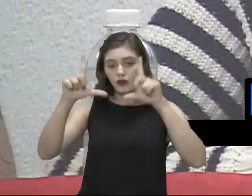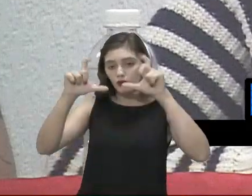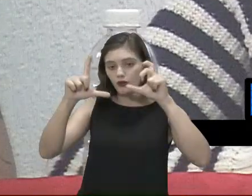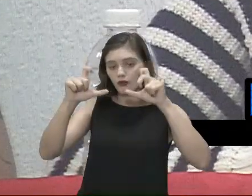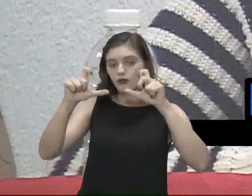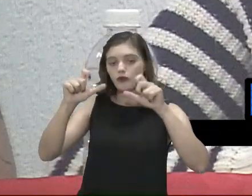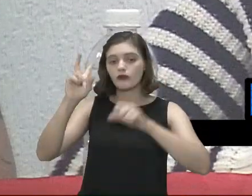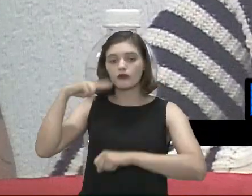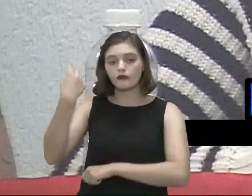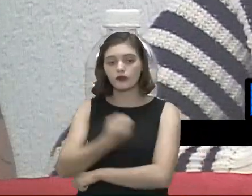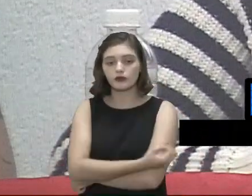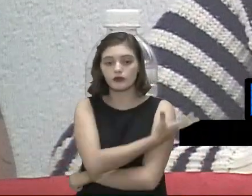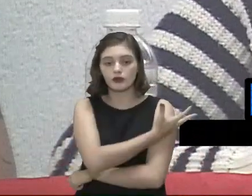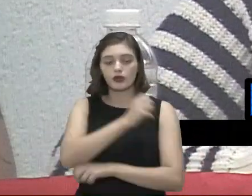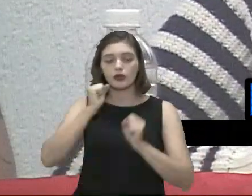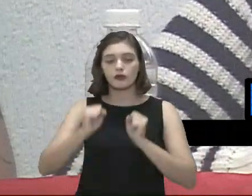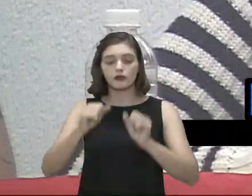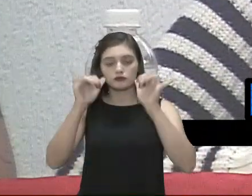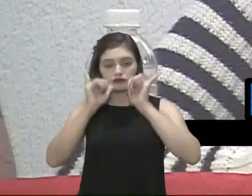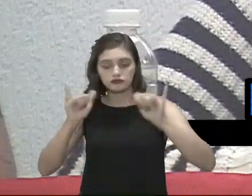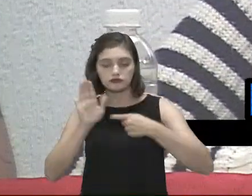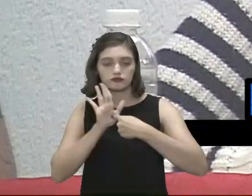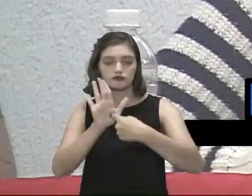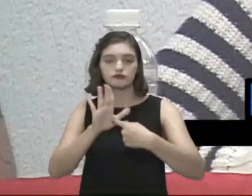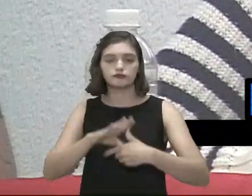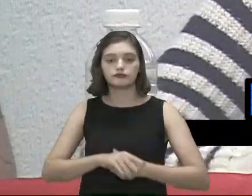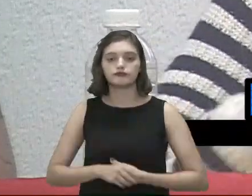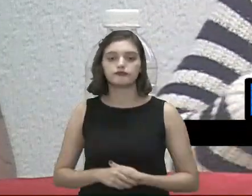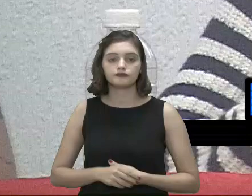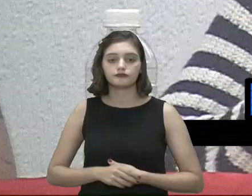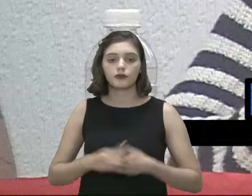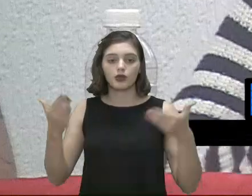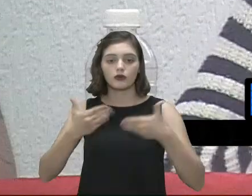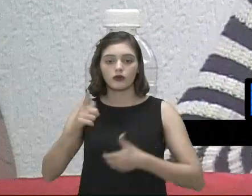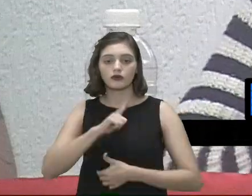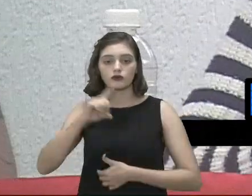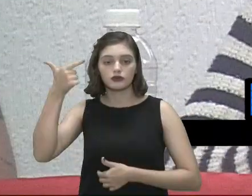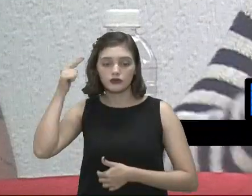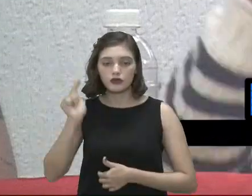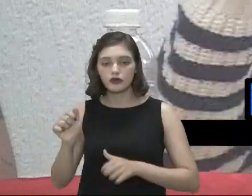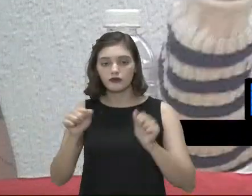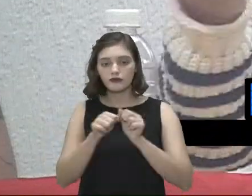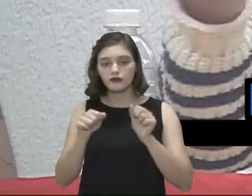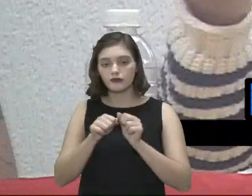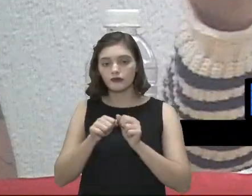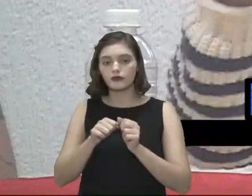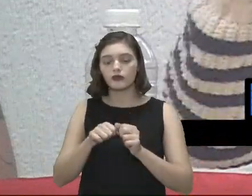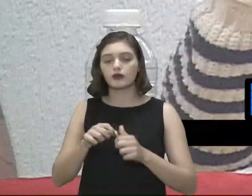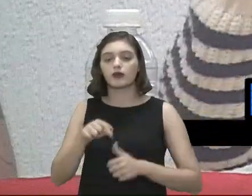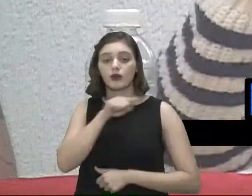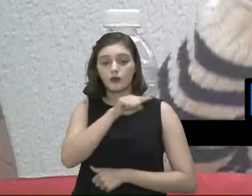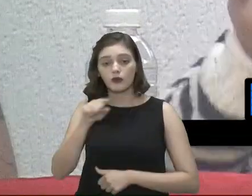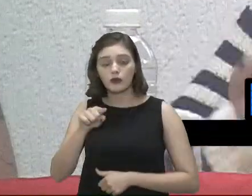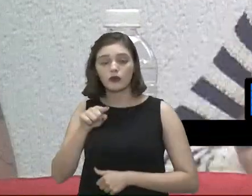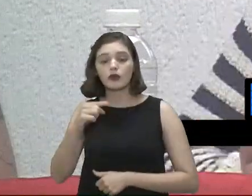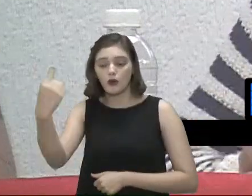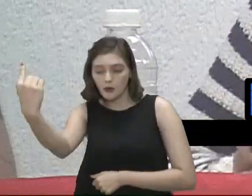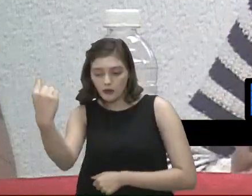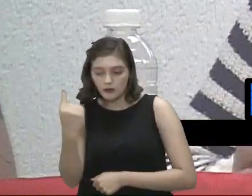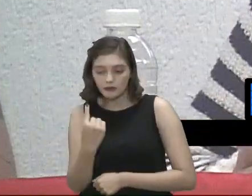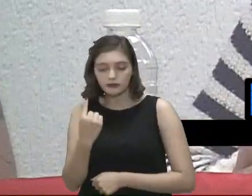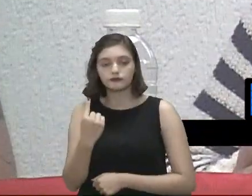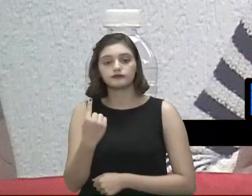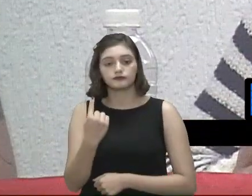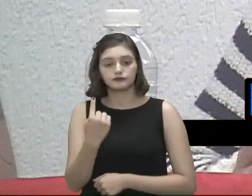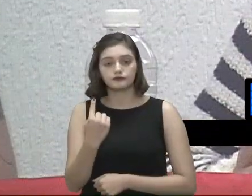vereadora, que depois eu posso disponibilizar. Hoje a gente consegue já fazer. Quando a pessoa, o munícipe, chega